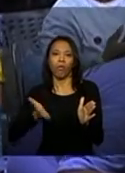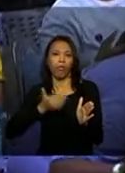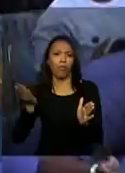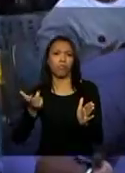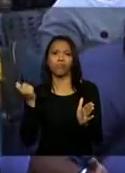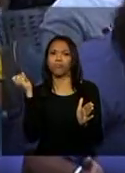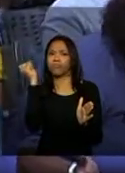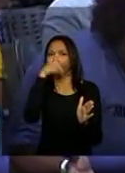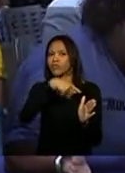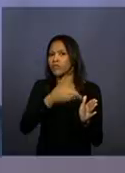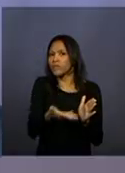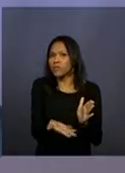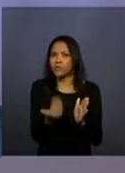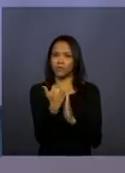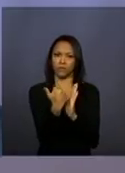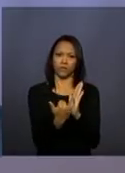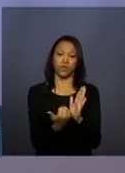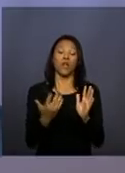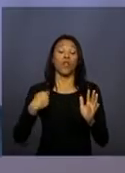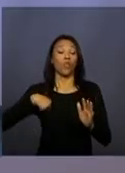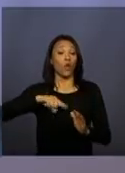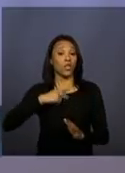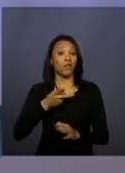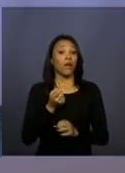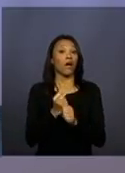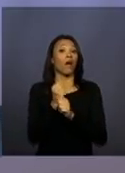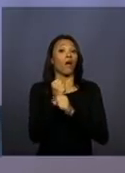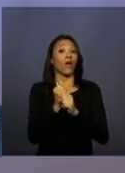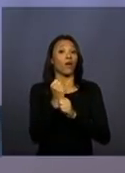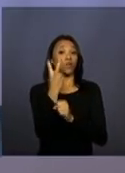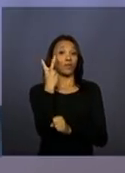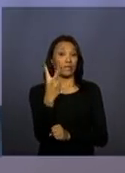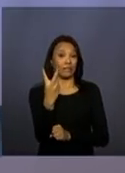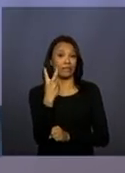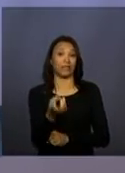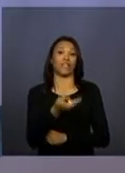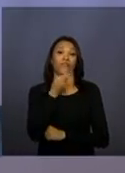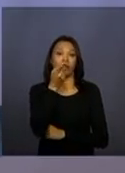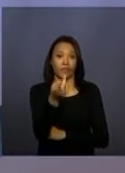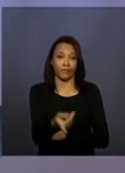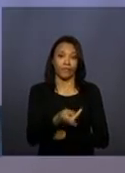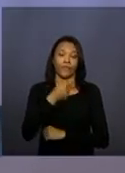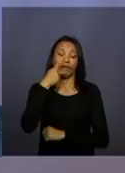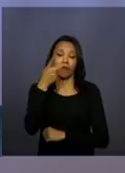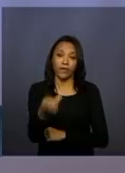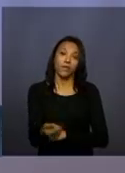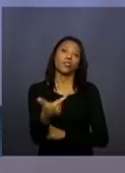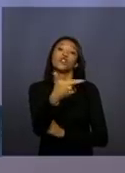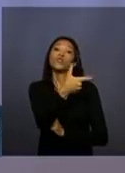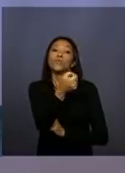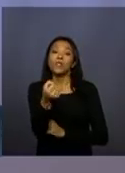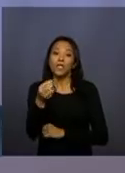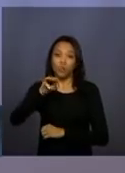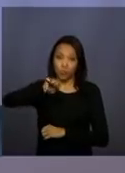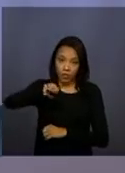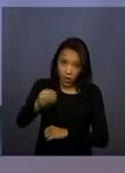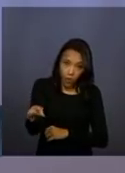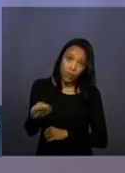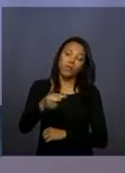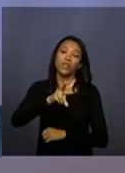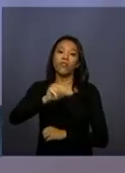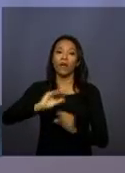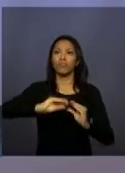estamos falando, presidenta, há mais de 2 anos, sempre que a senhora vem aqui, de 200 milhões que vão para os